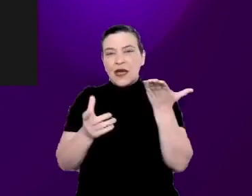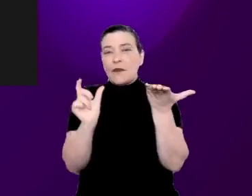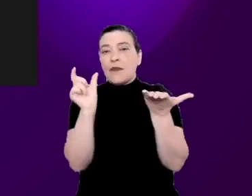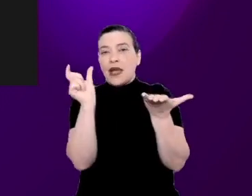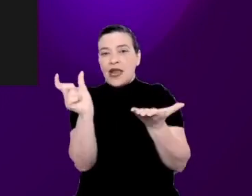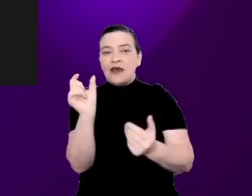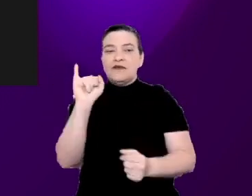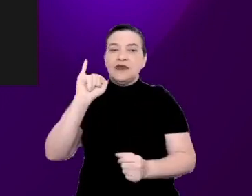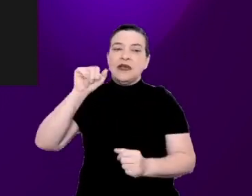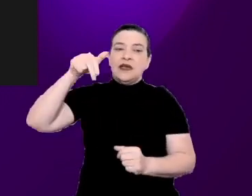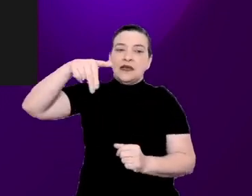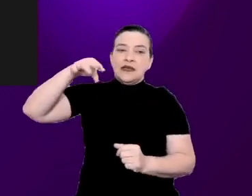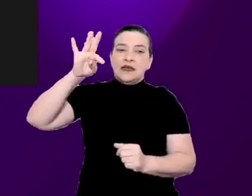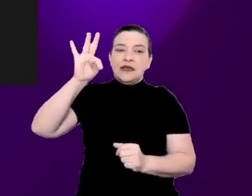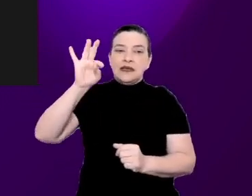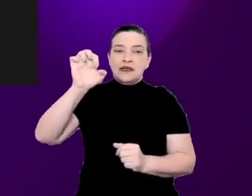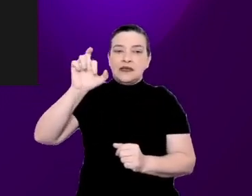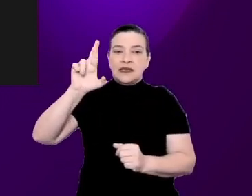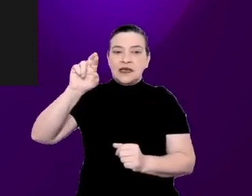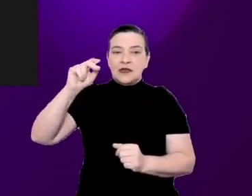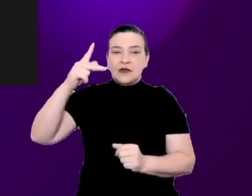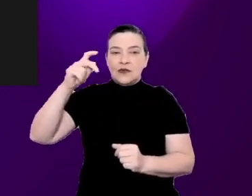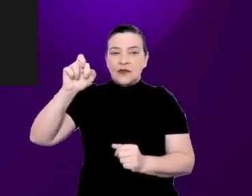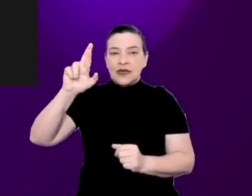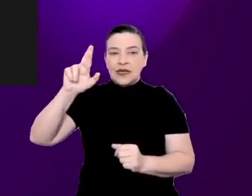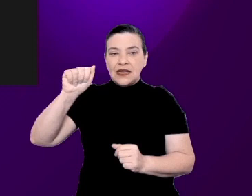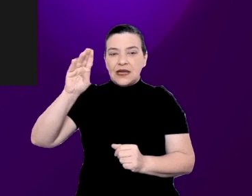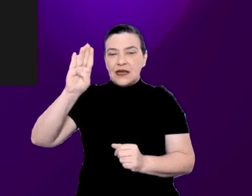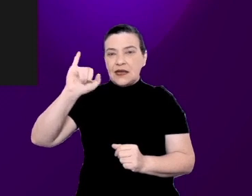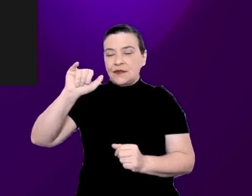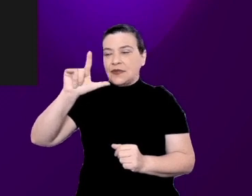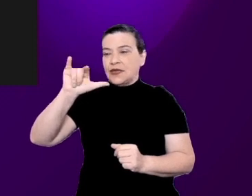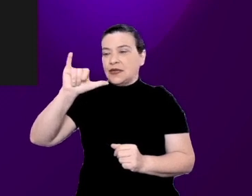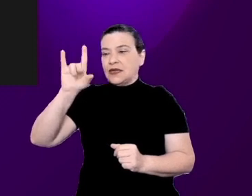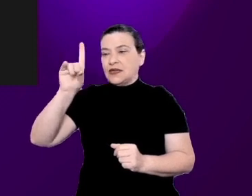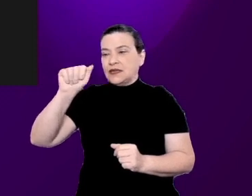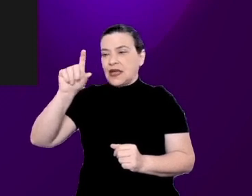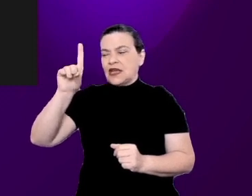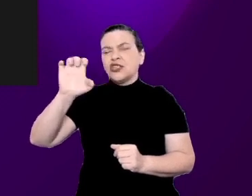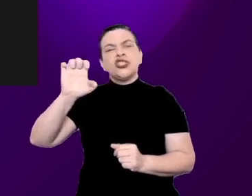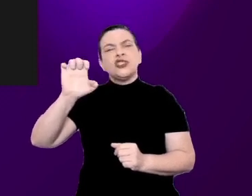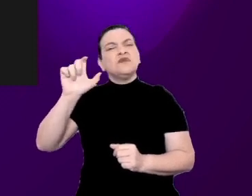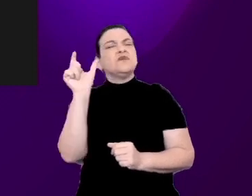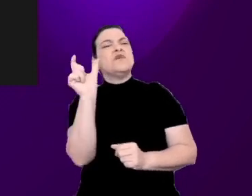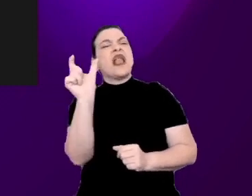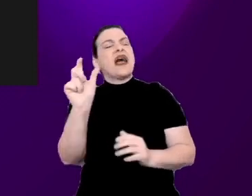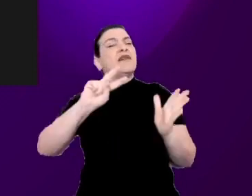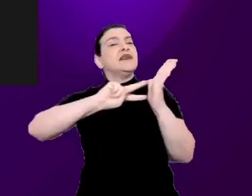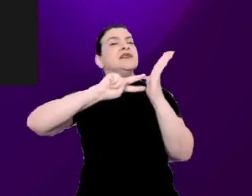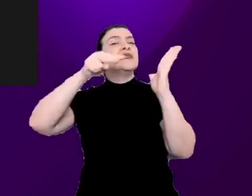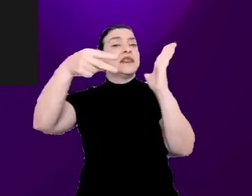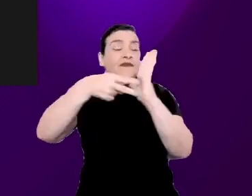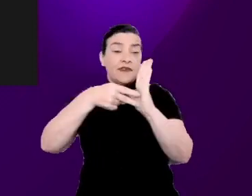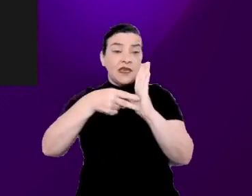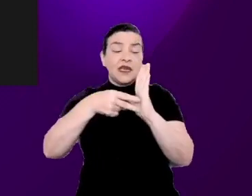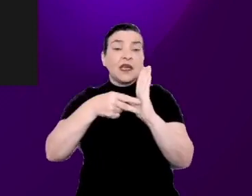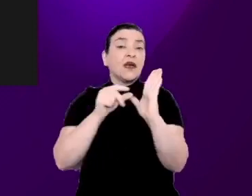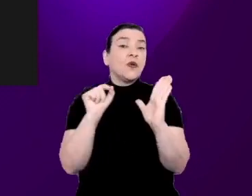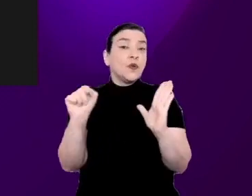E a gente tem só 10 minutos. Eu podia passar os 10 minutos falando só sobre o conceito de interoperabilidade. Basicamente,